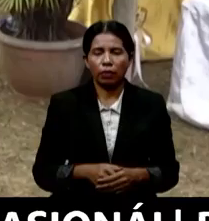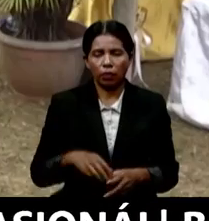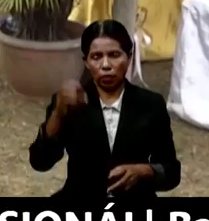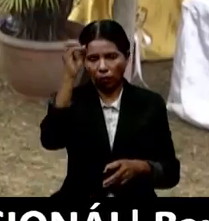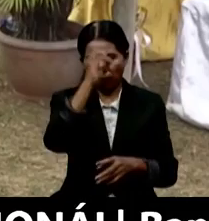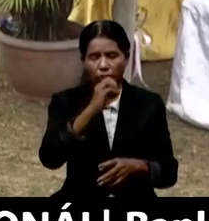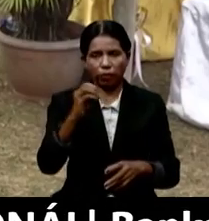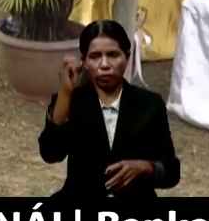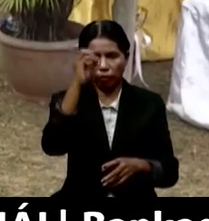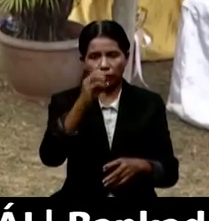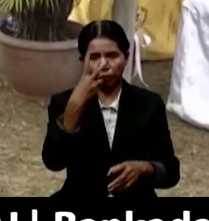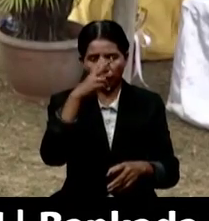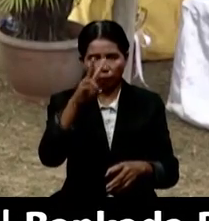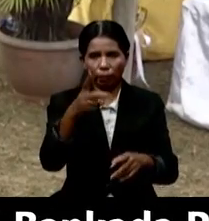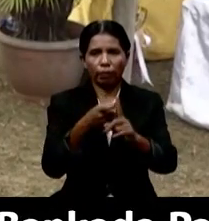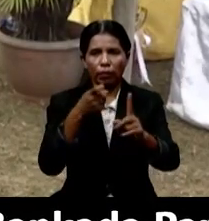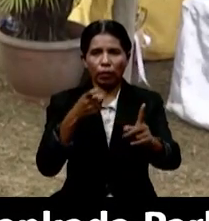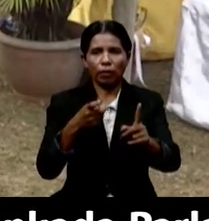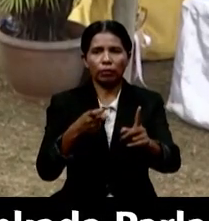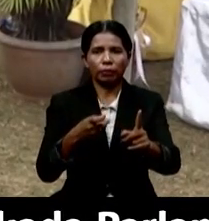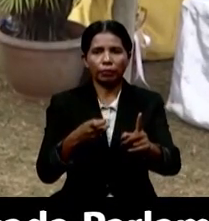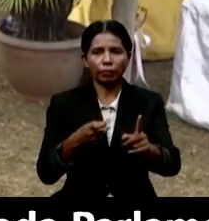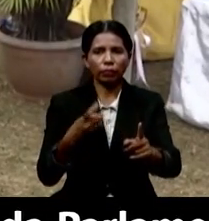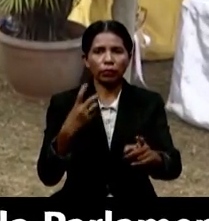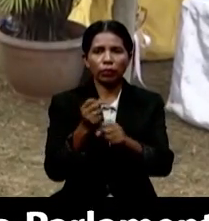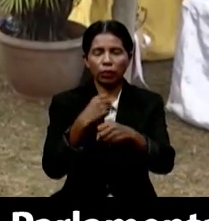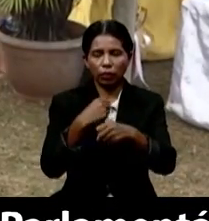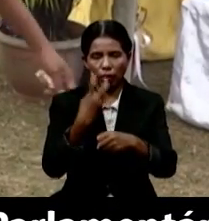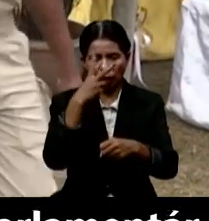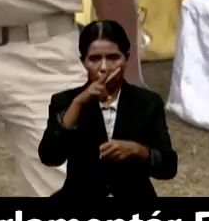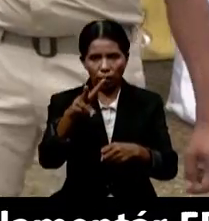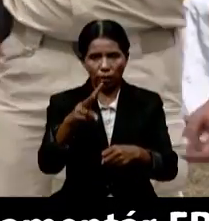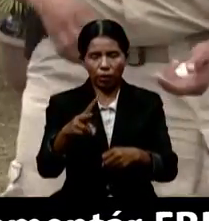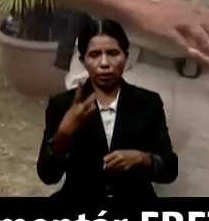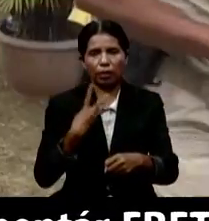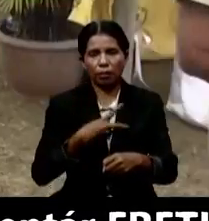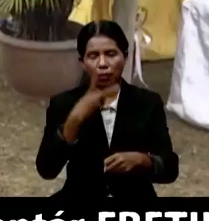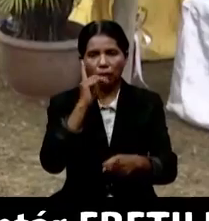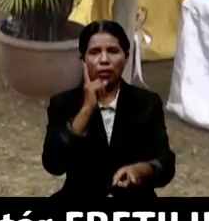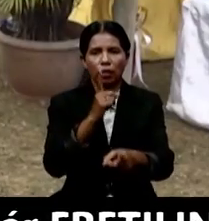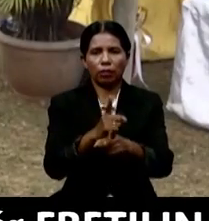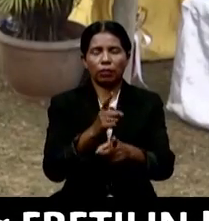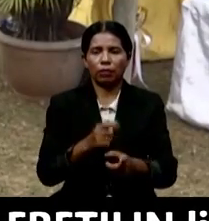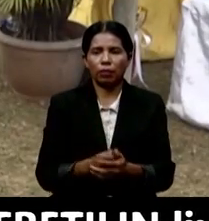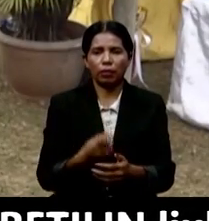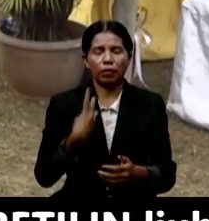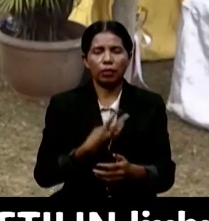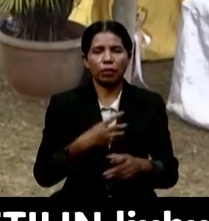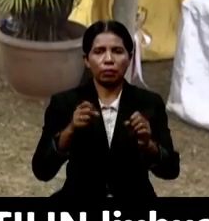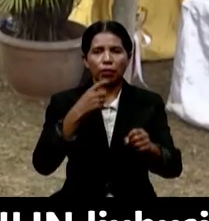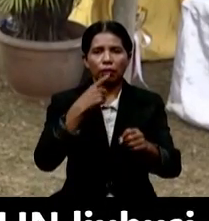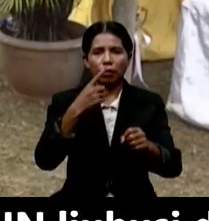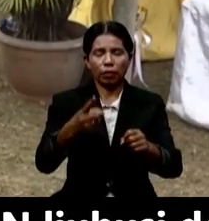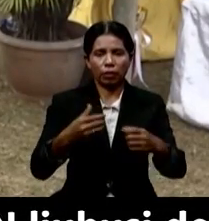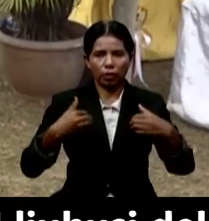observação. Hare o seu diagnóstico, neve, mas o seu halau. Ami hari katak los juni, ita bel deang katak